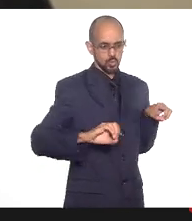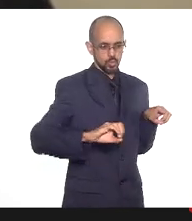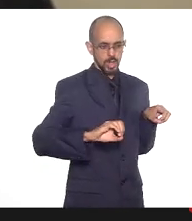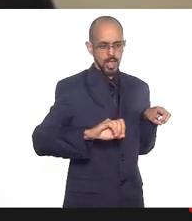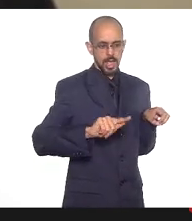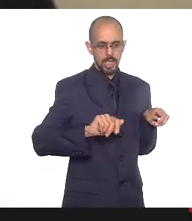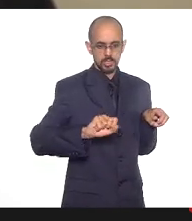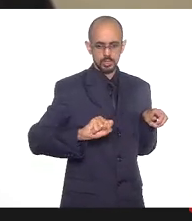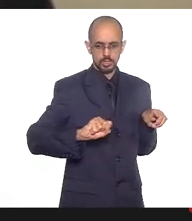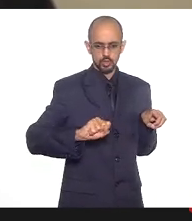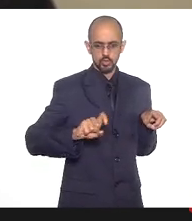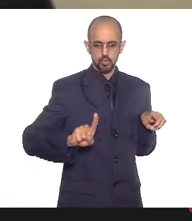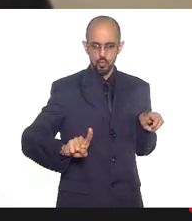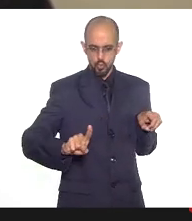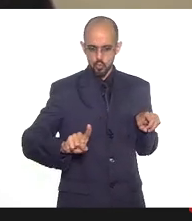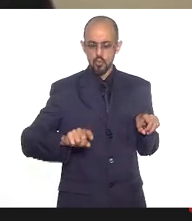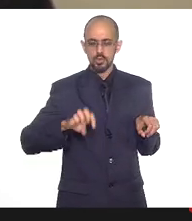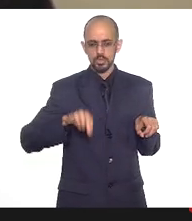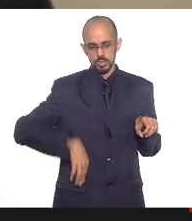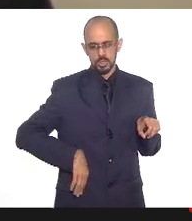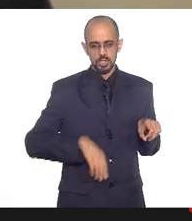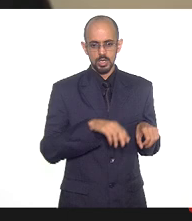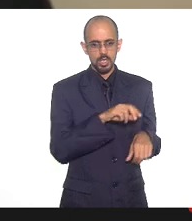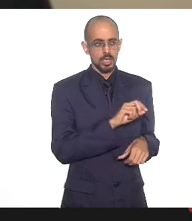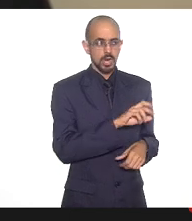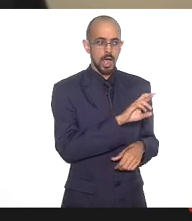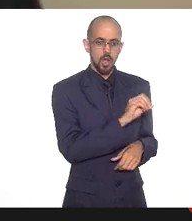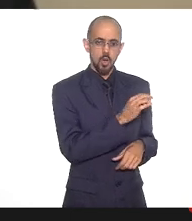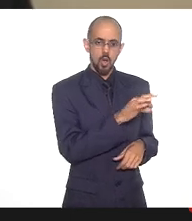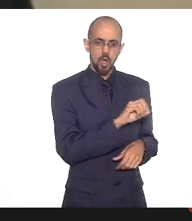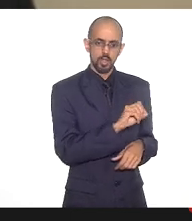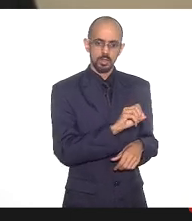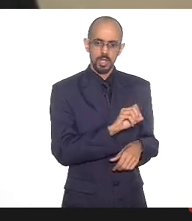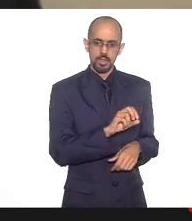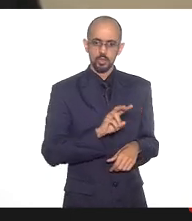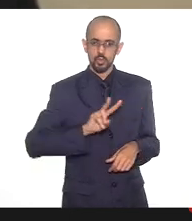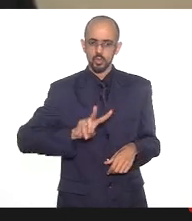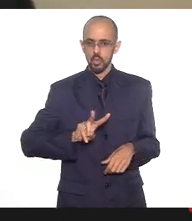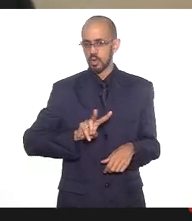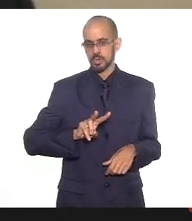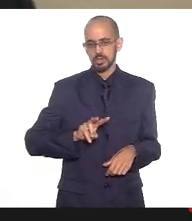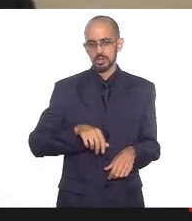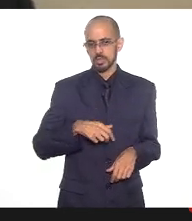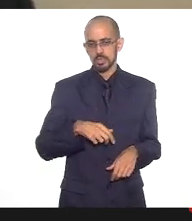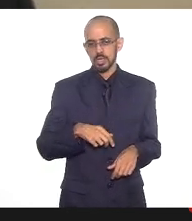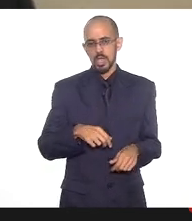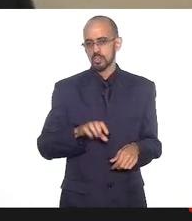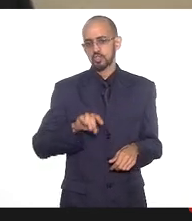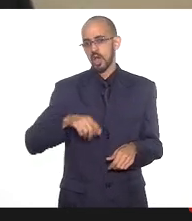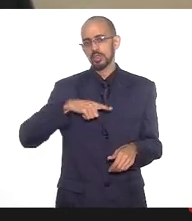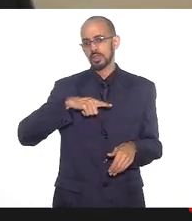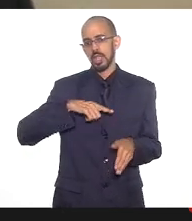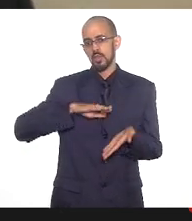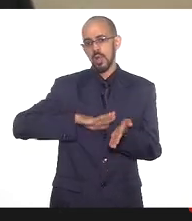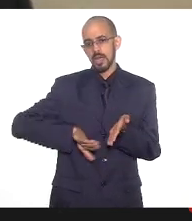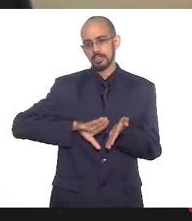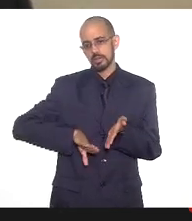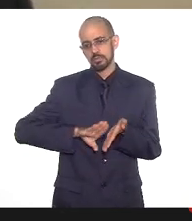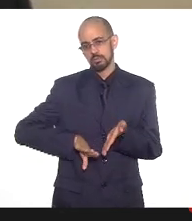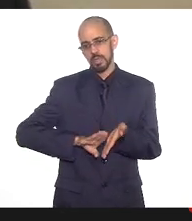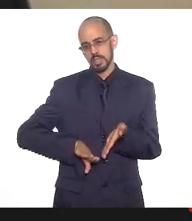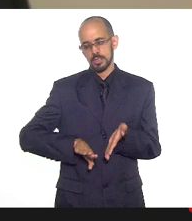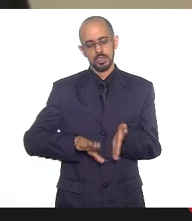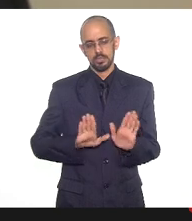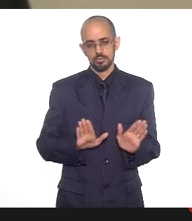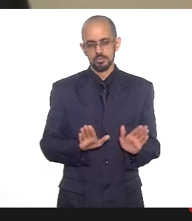sim. No caso de Rota 2, essa receita não... eu só tenho a despesa com o gasoduto, porque